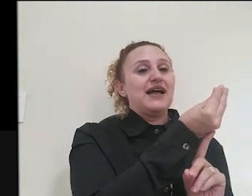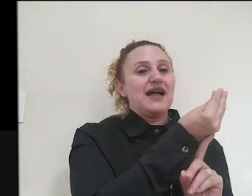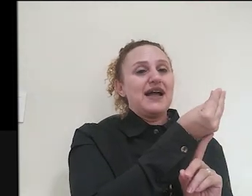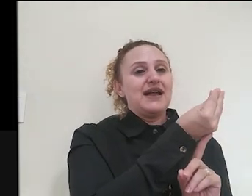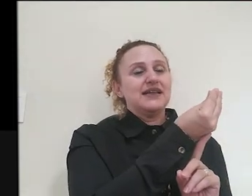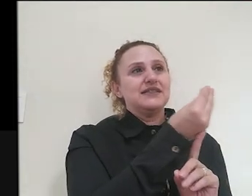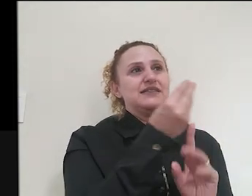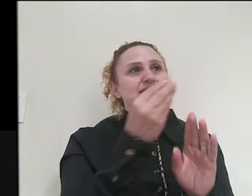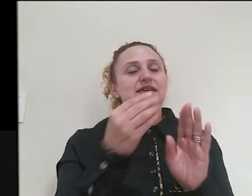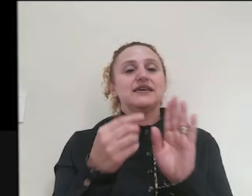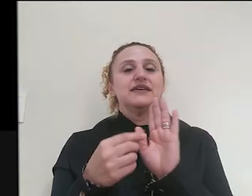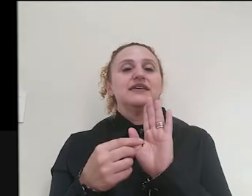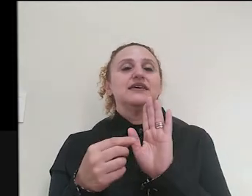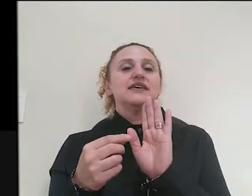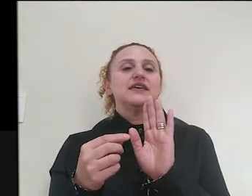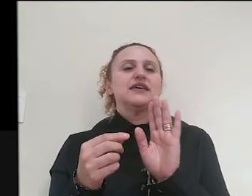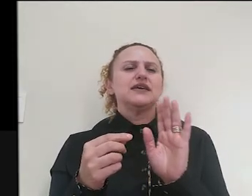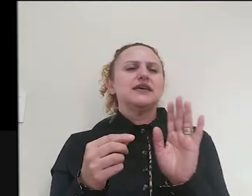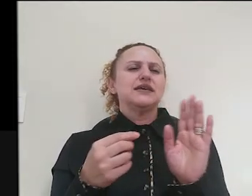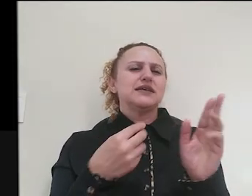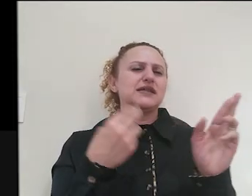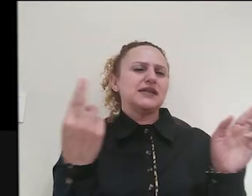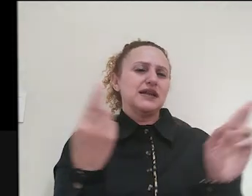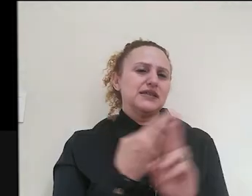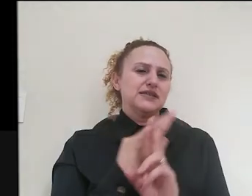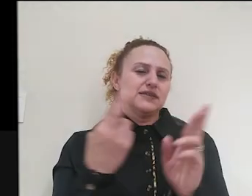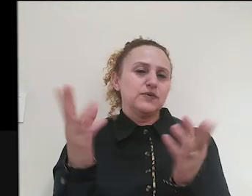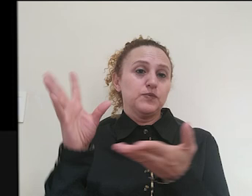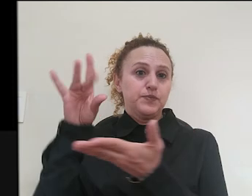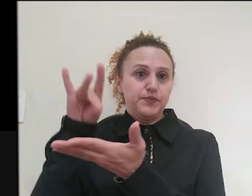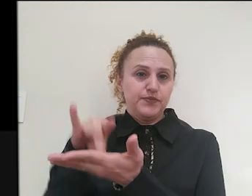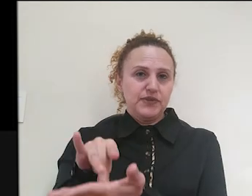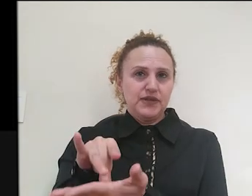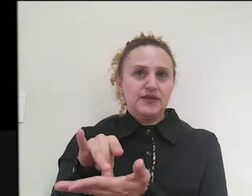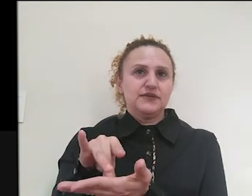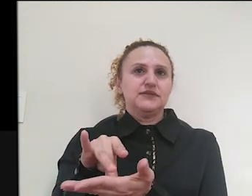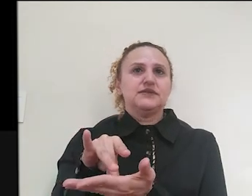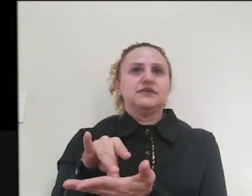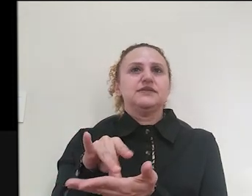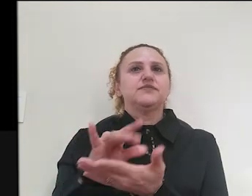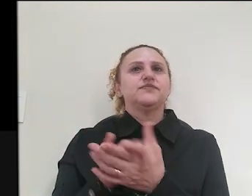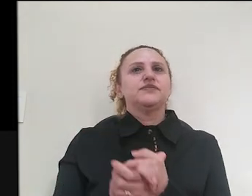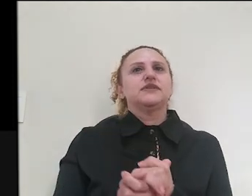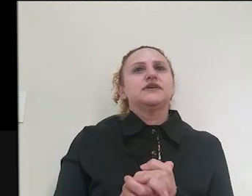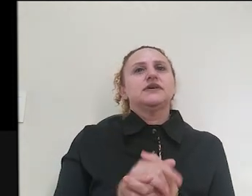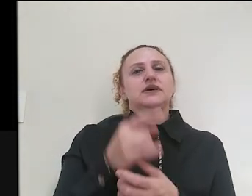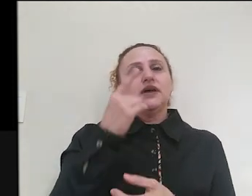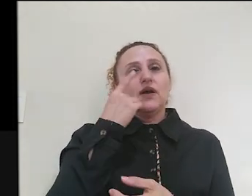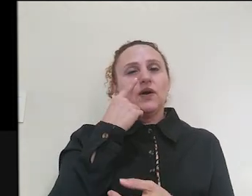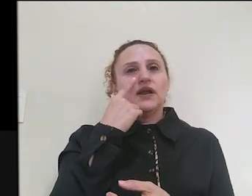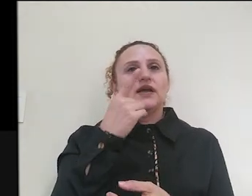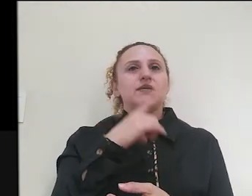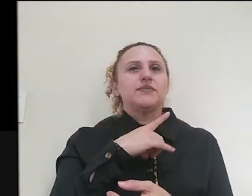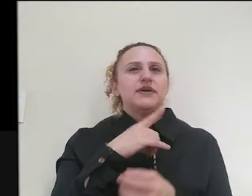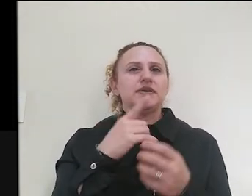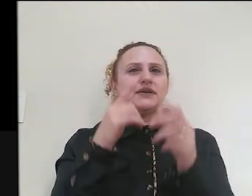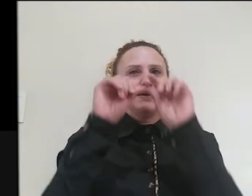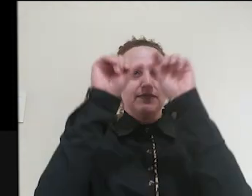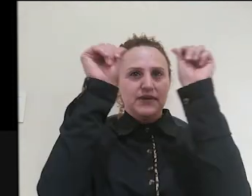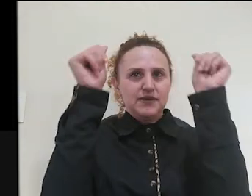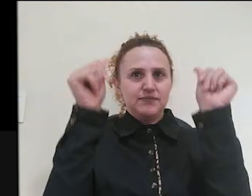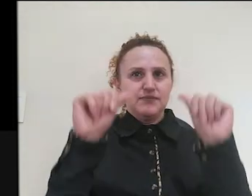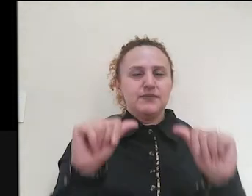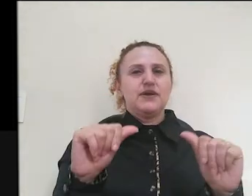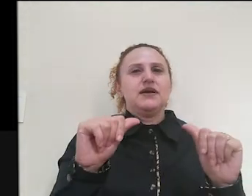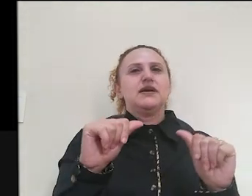realidade, ele vai ser extrapolado ainda mais com o expressionismo abstrato do Pollock. Aqui já entra a questão do